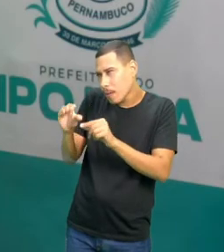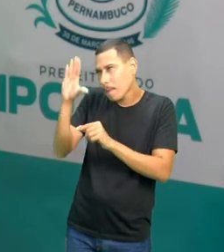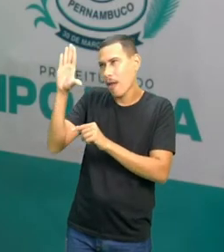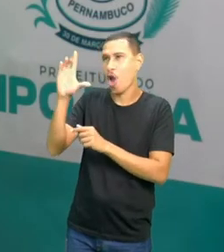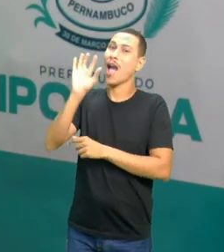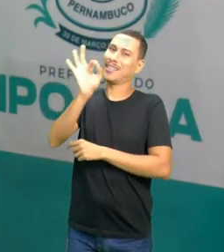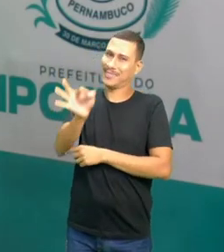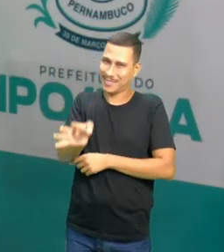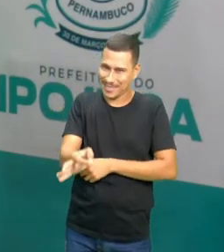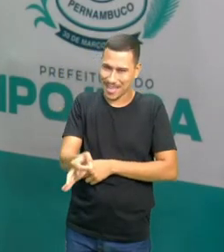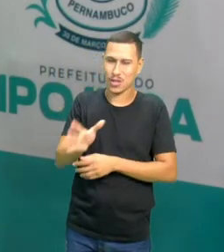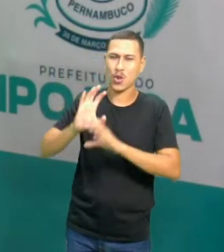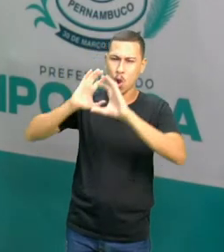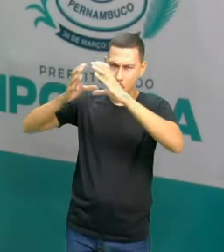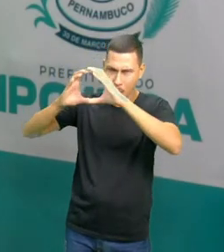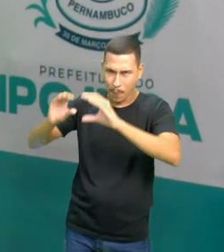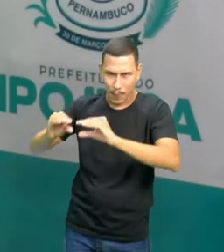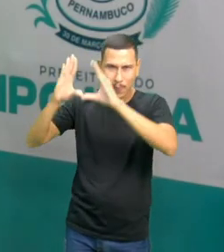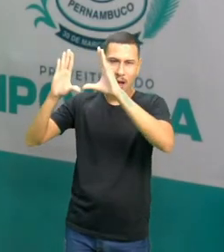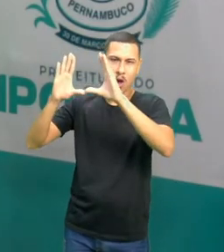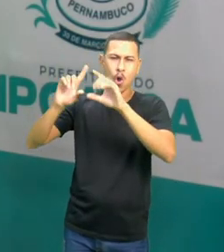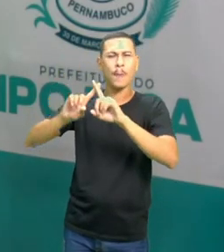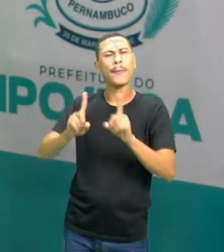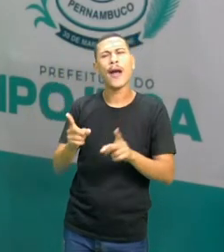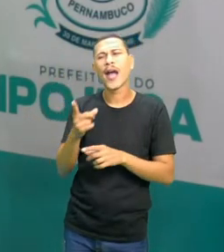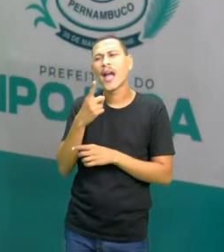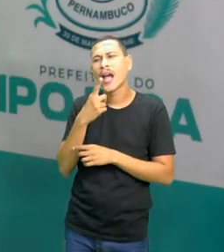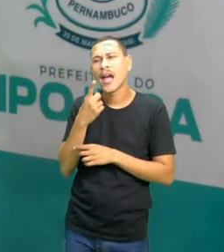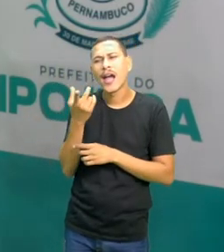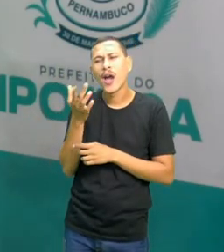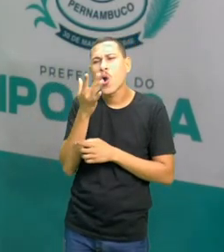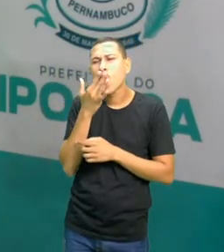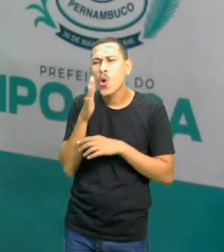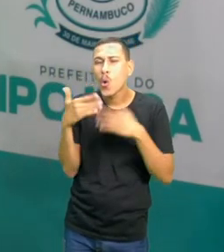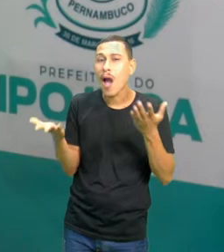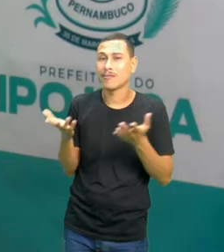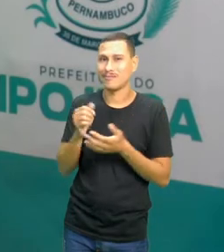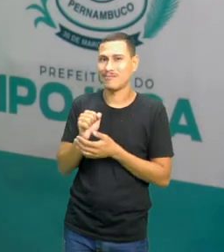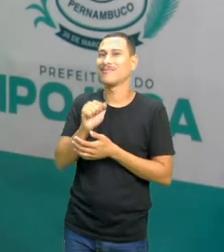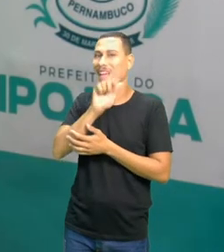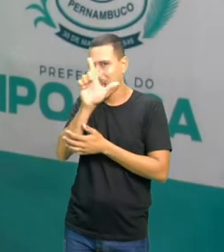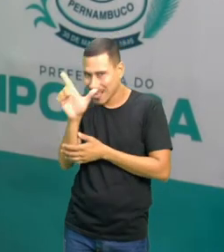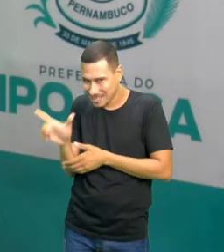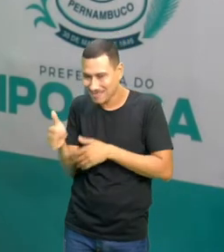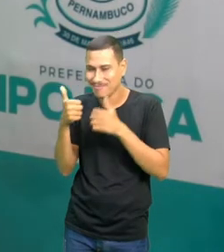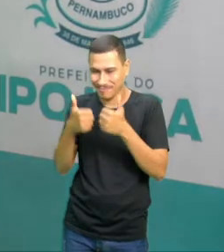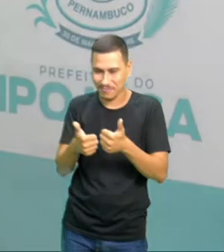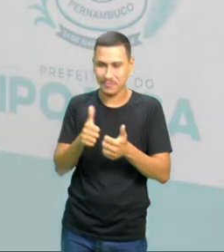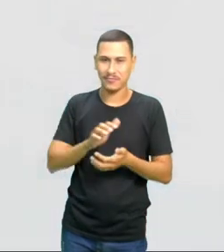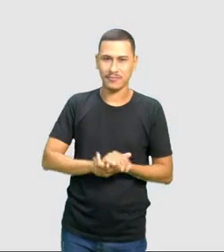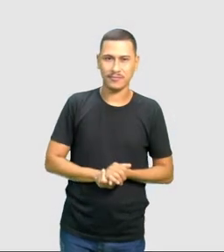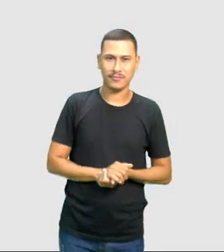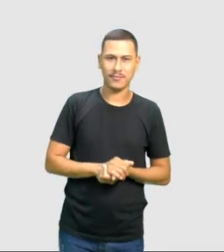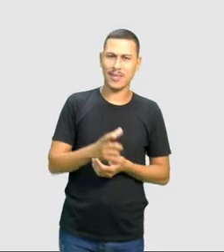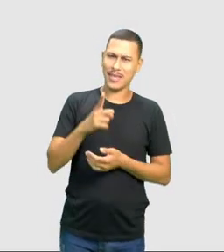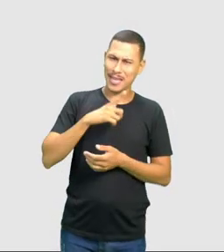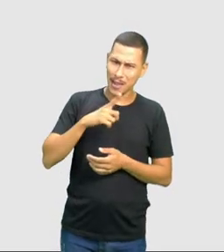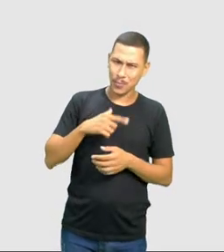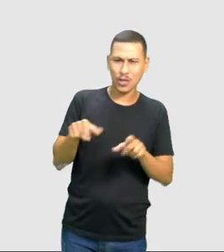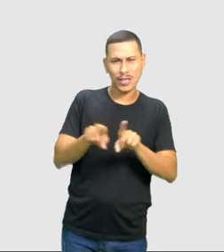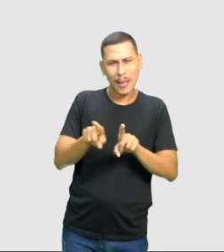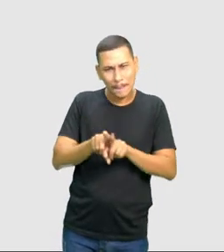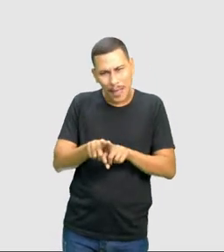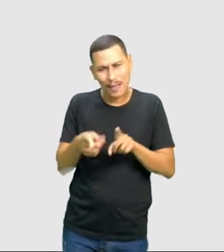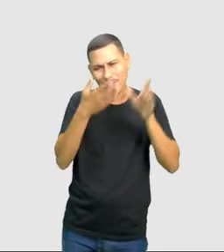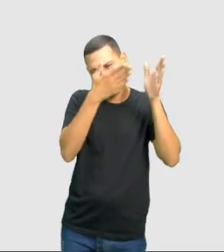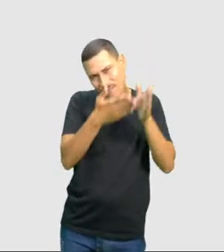É isso aí, é a bola maior, só que de cor azul. E temos, para dar esse intervalo